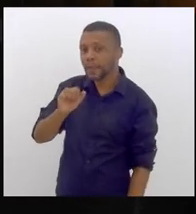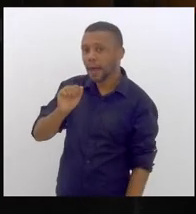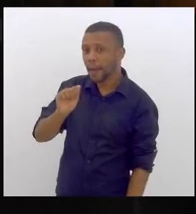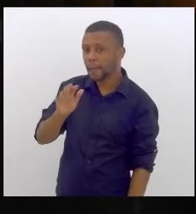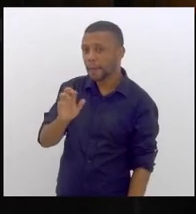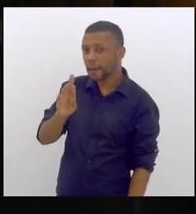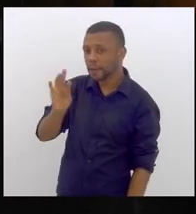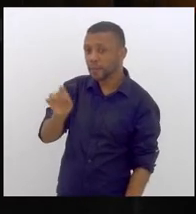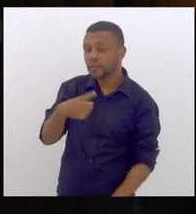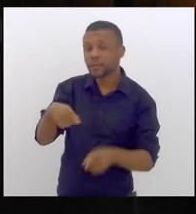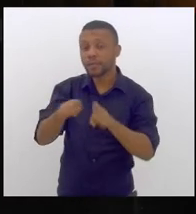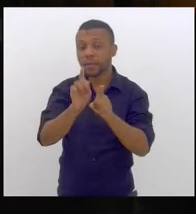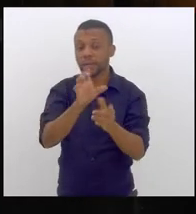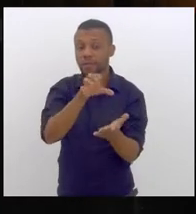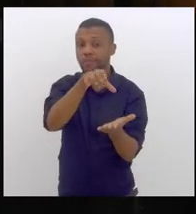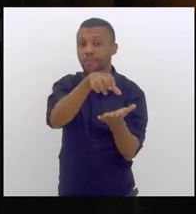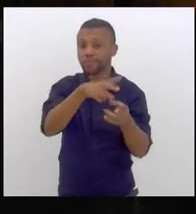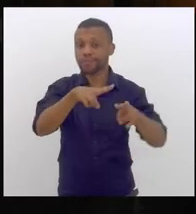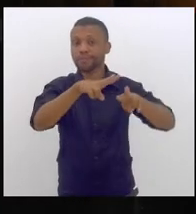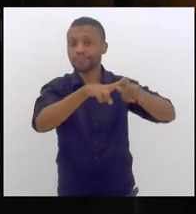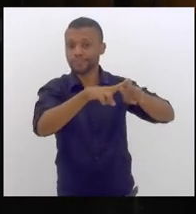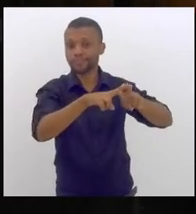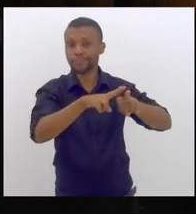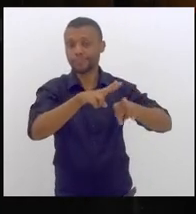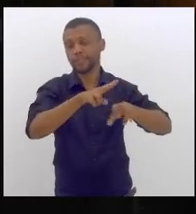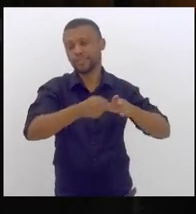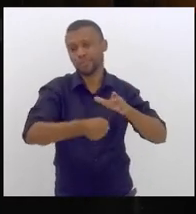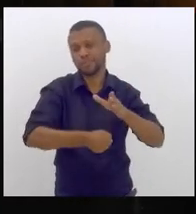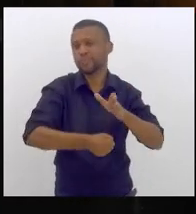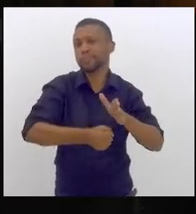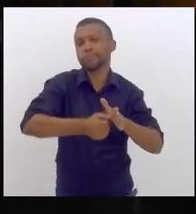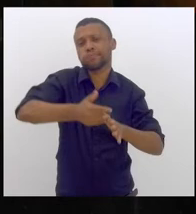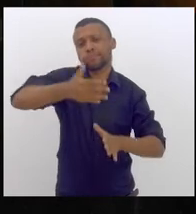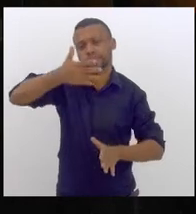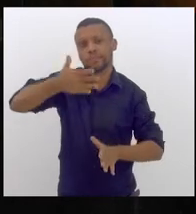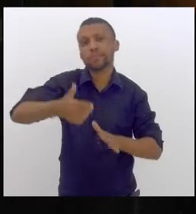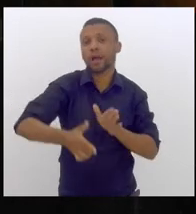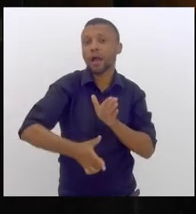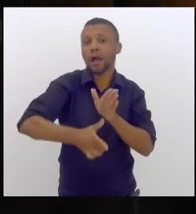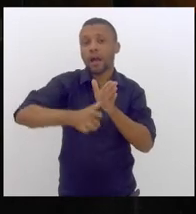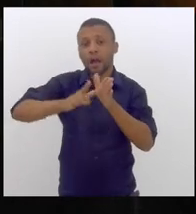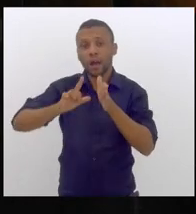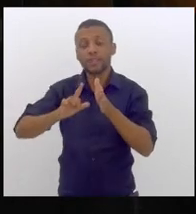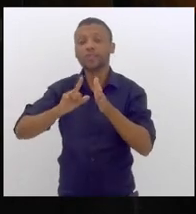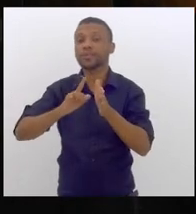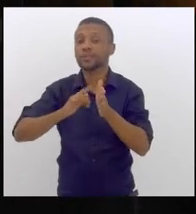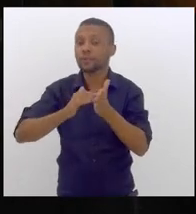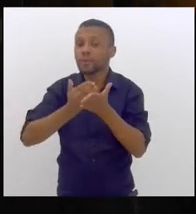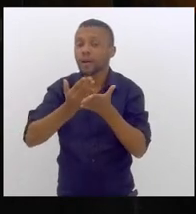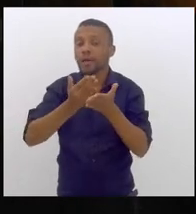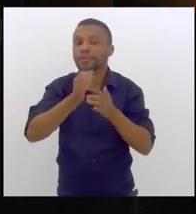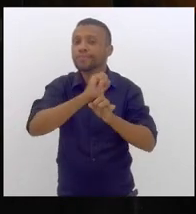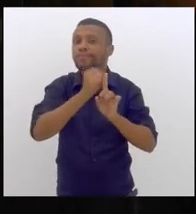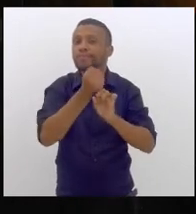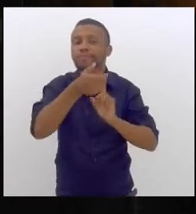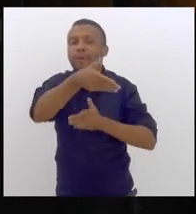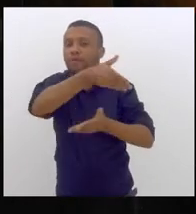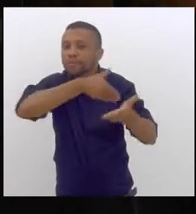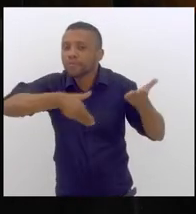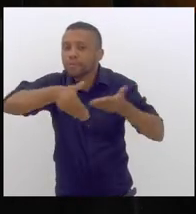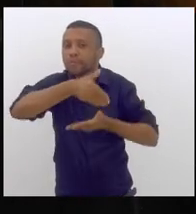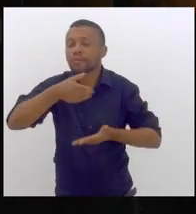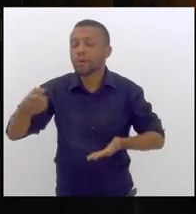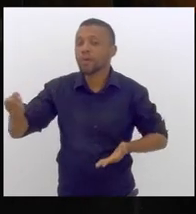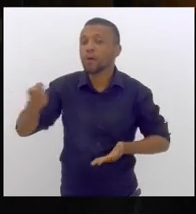de privação de liberdade, que muitas vezes, antes de socializar, coloca os